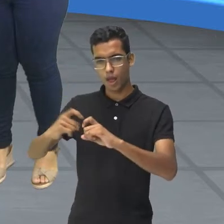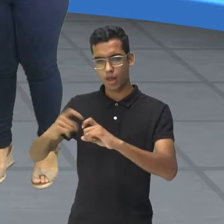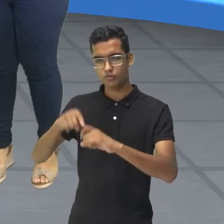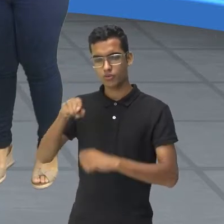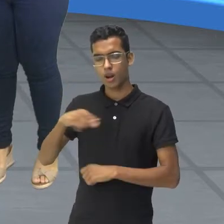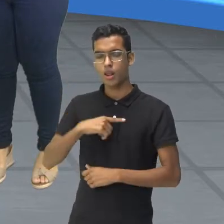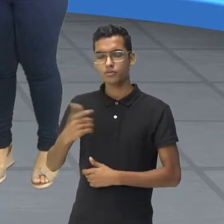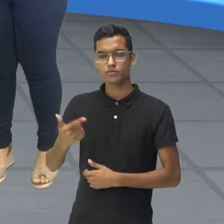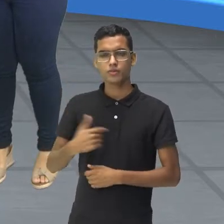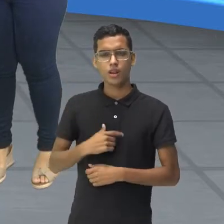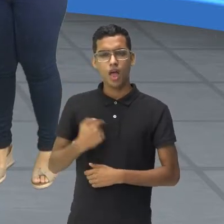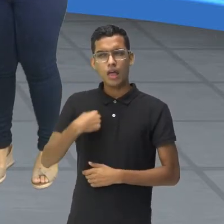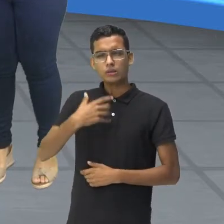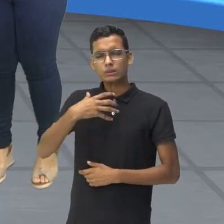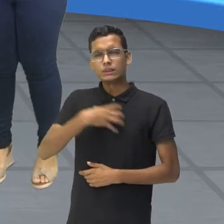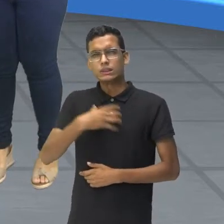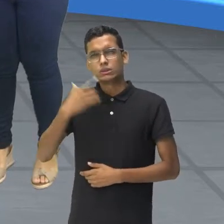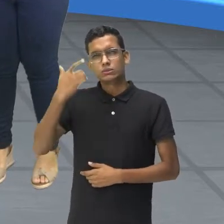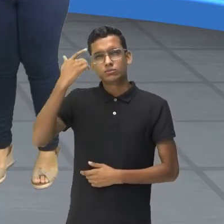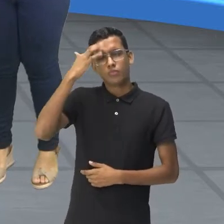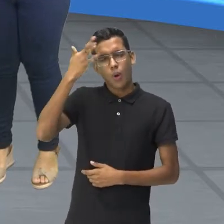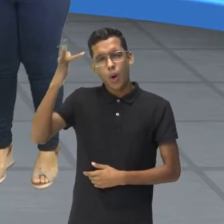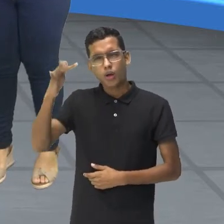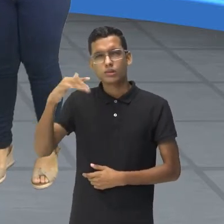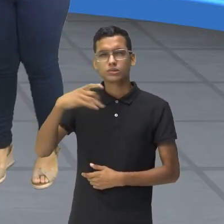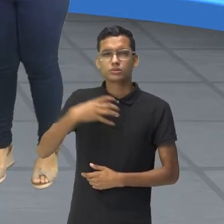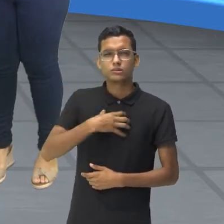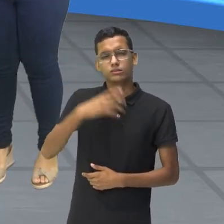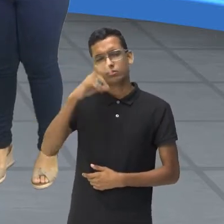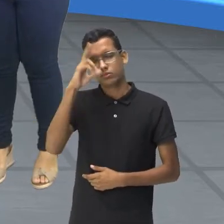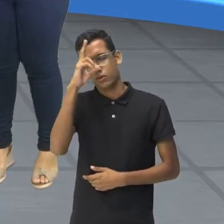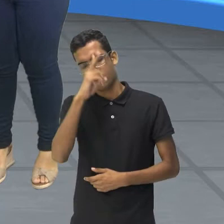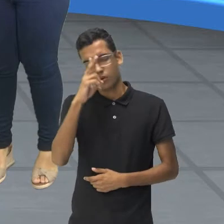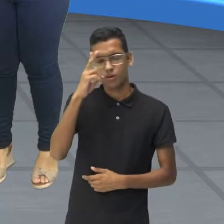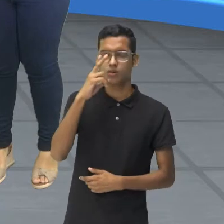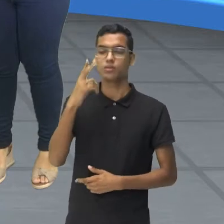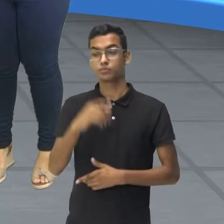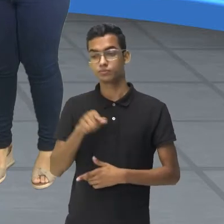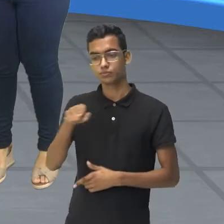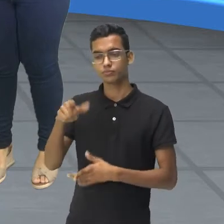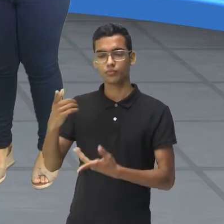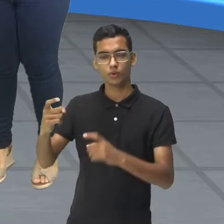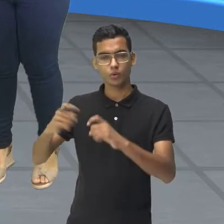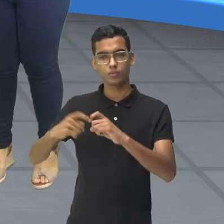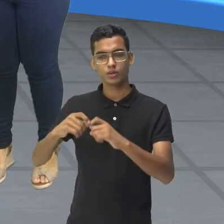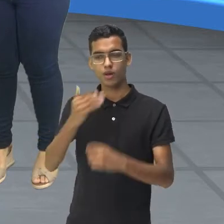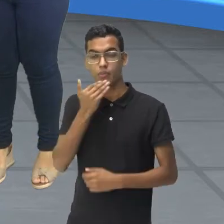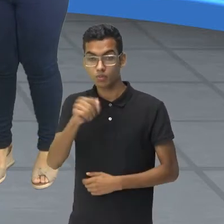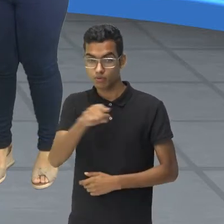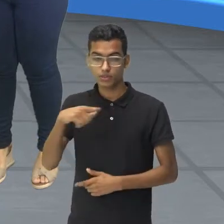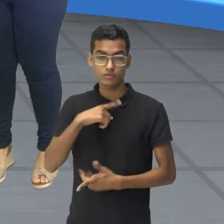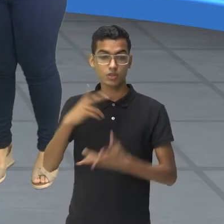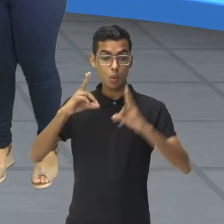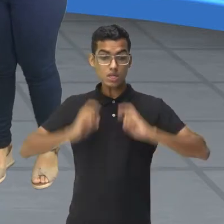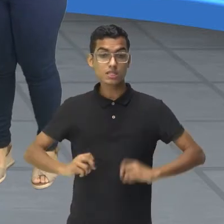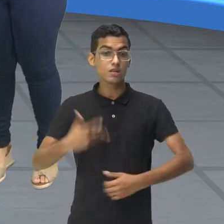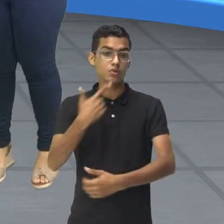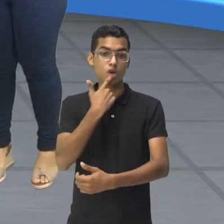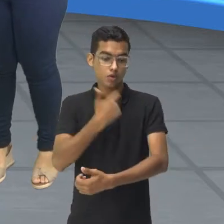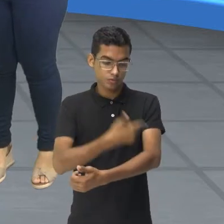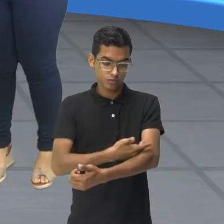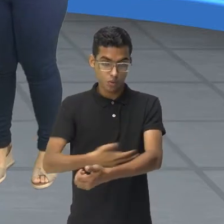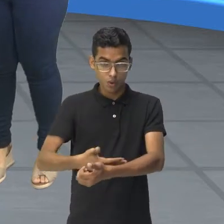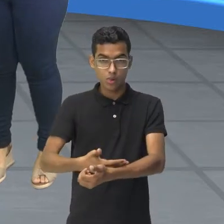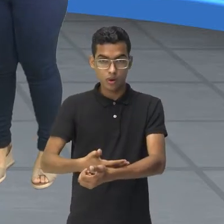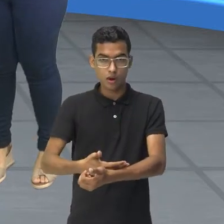tô com dor de cabeça, tô me sentindo tonta, né? Aí o médico já vai pedir para você fazer um exame de sangue. Quando você retorna, você